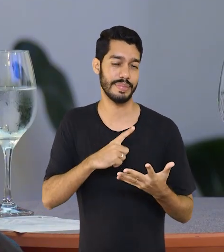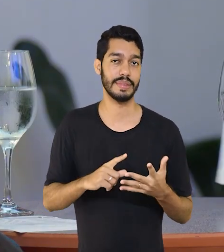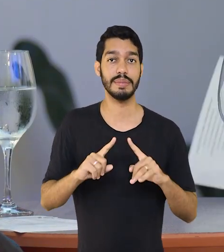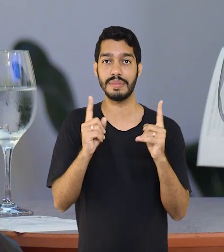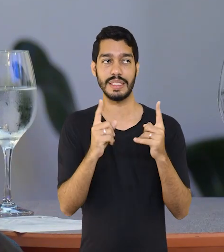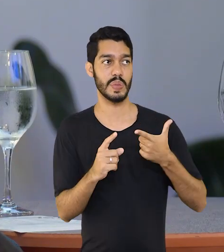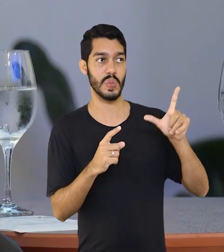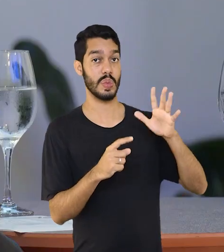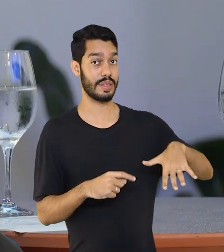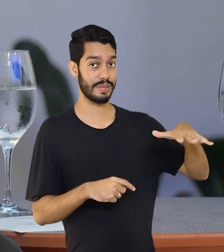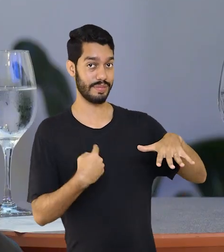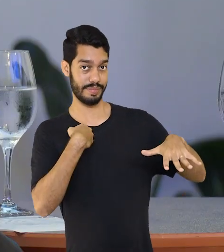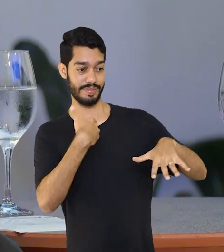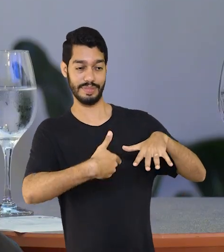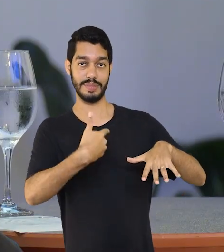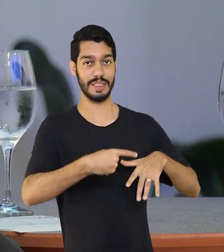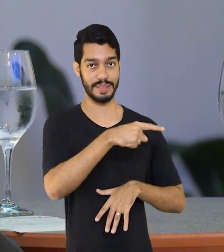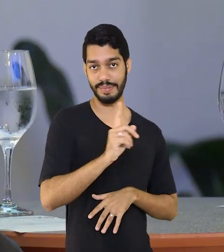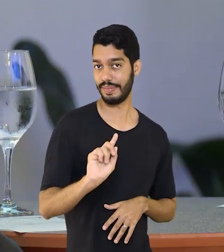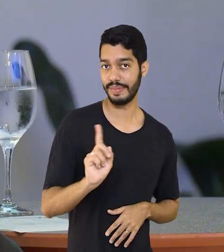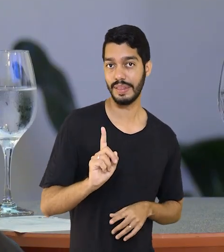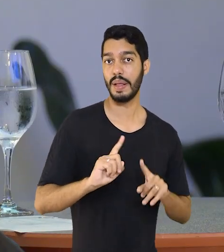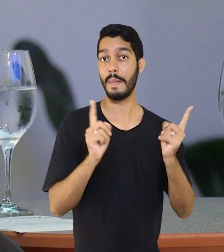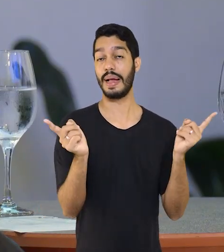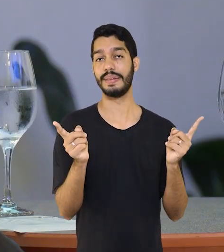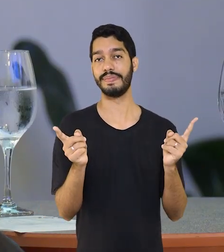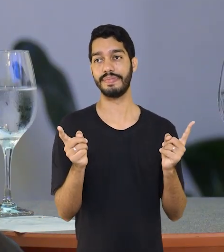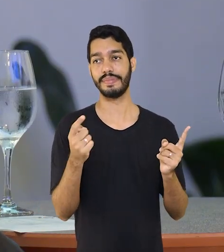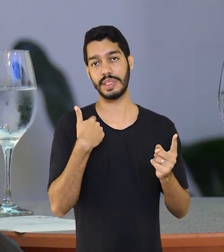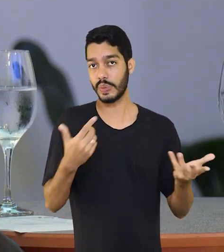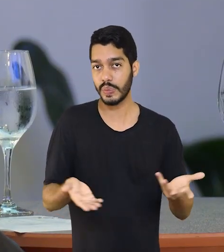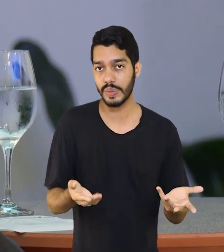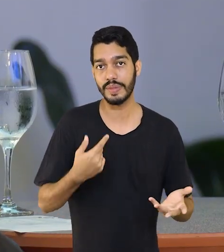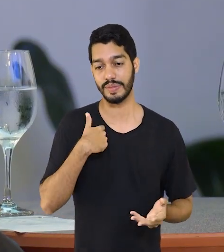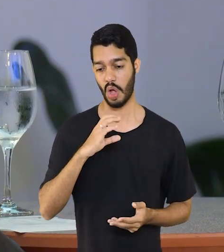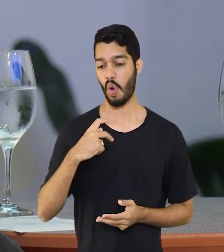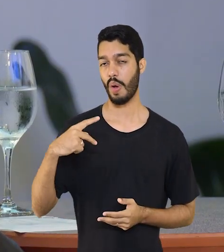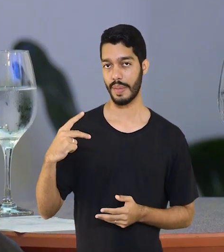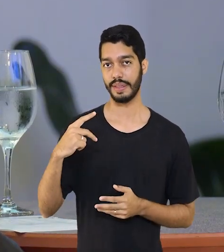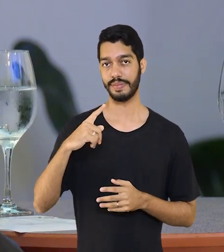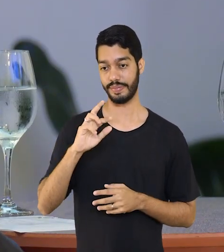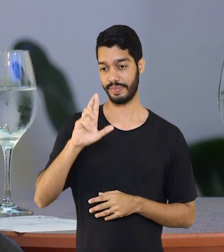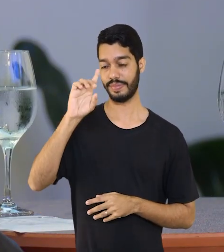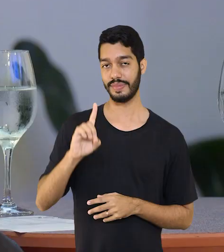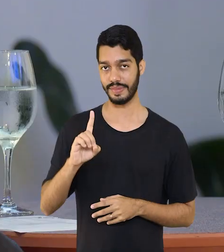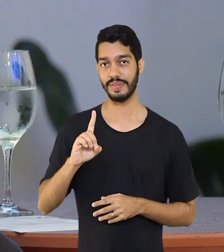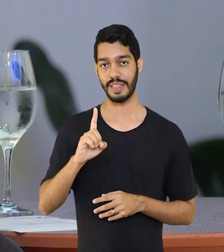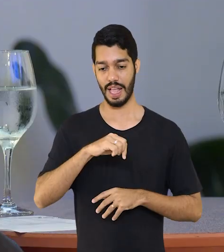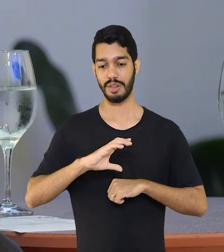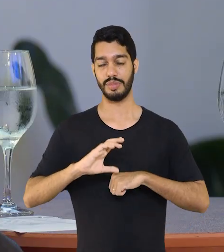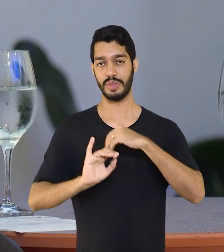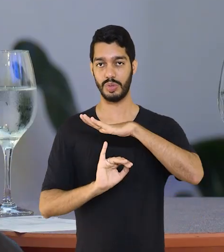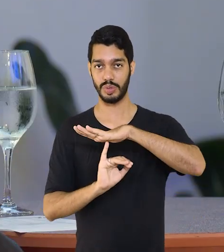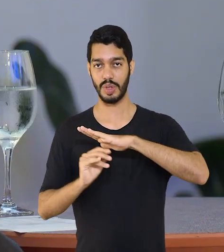que não era a minha área de atuação, mas que, atualmente, na direção da COP, que é o Instituto de Pós-Graduação